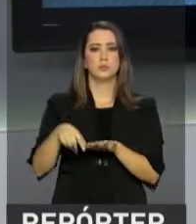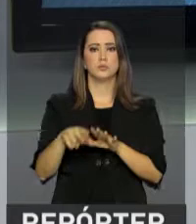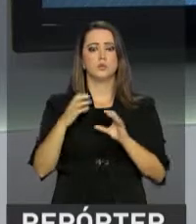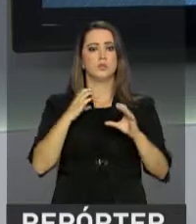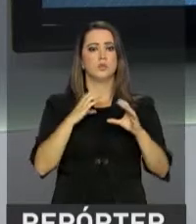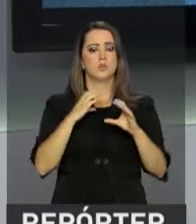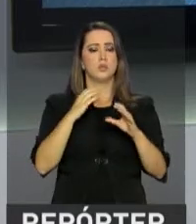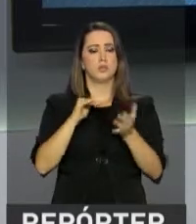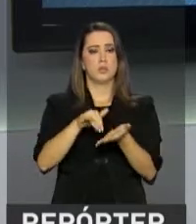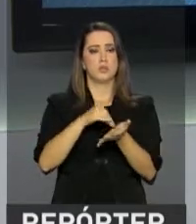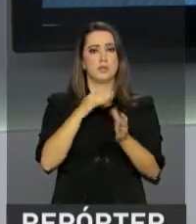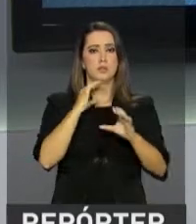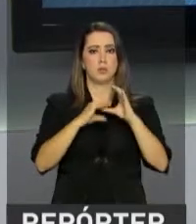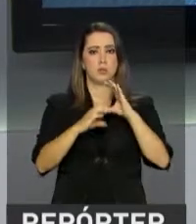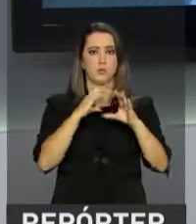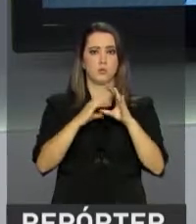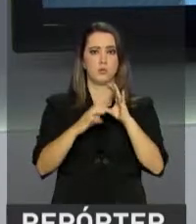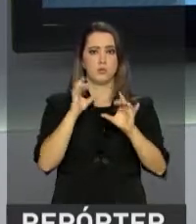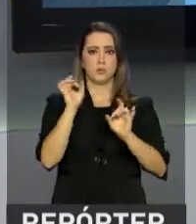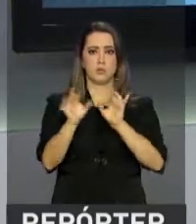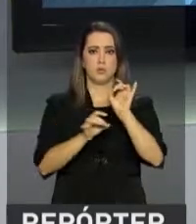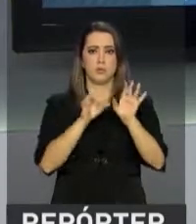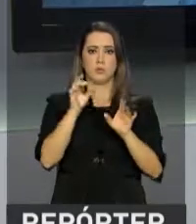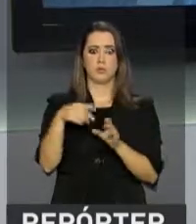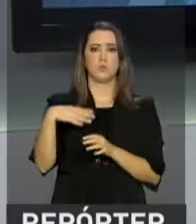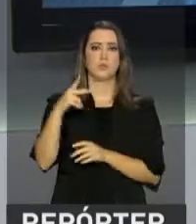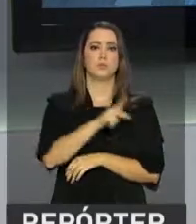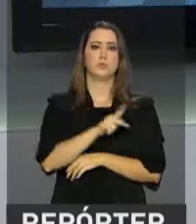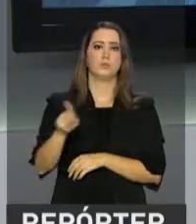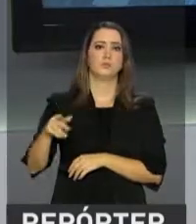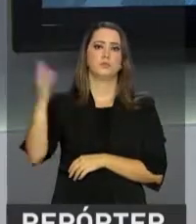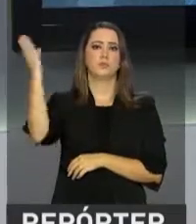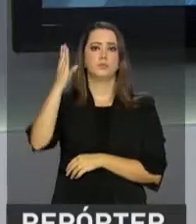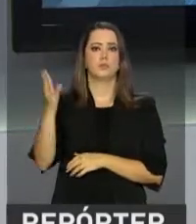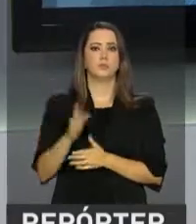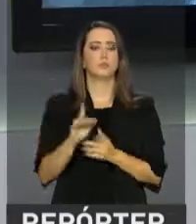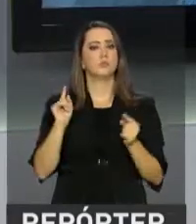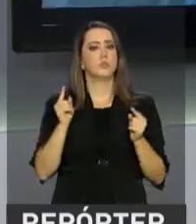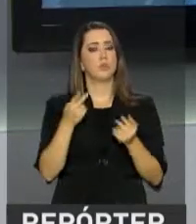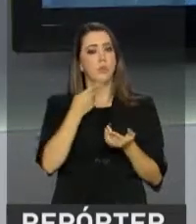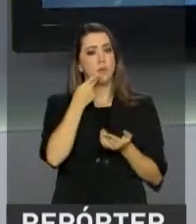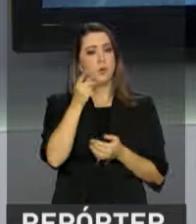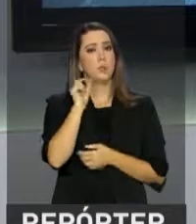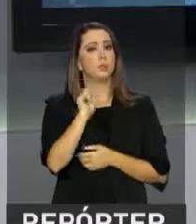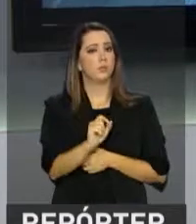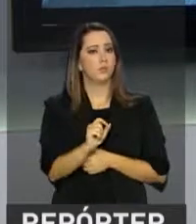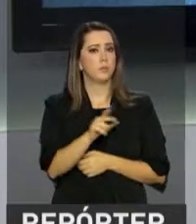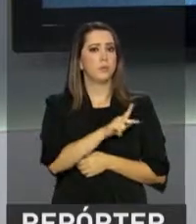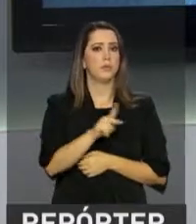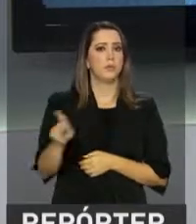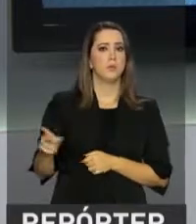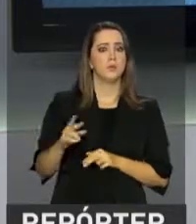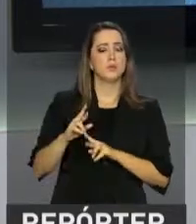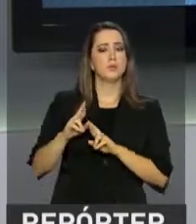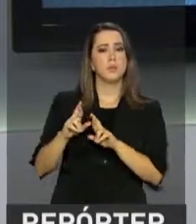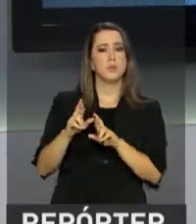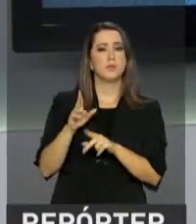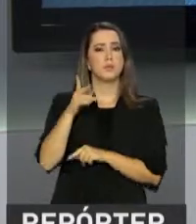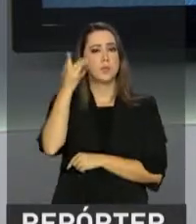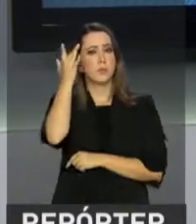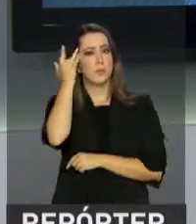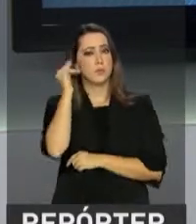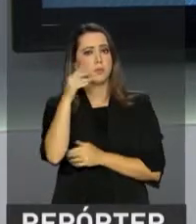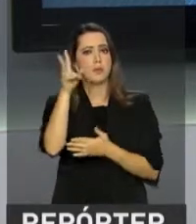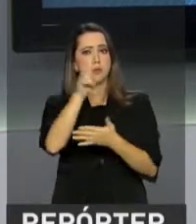Secretaria Especial de Comunicação Social da Presidência da República. Segundo a nota, o presidente espera ainda para amanhã